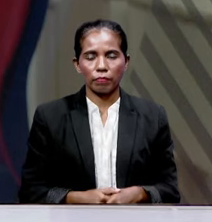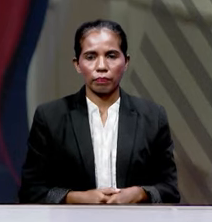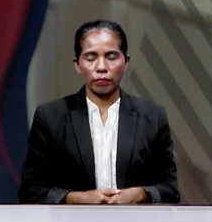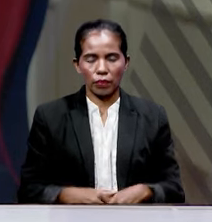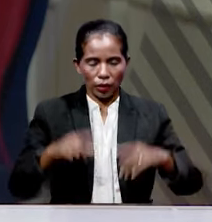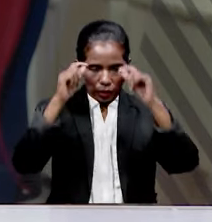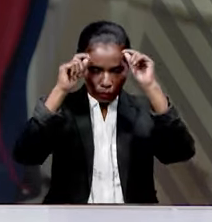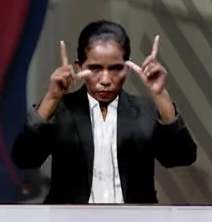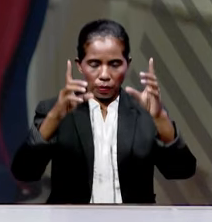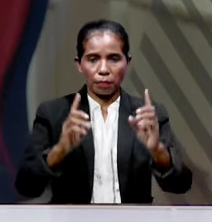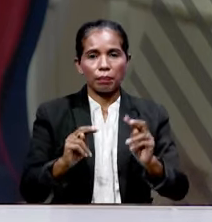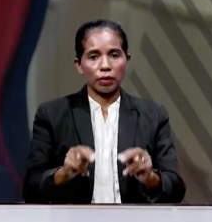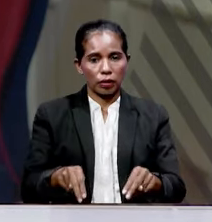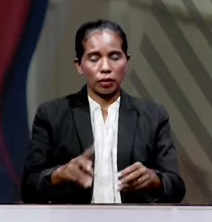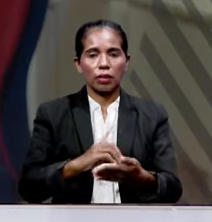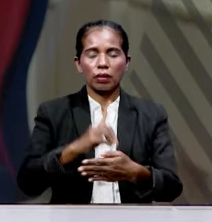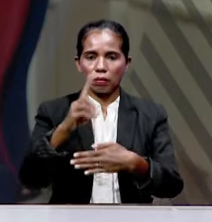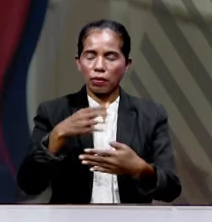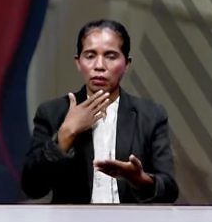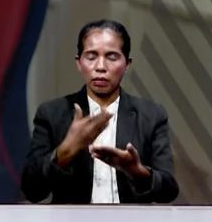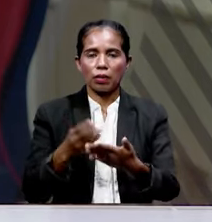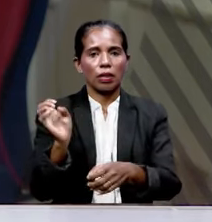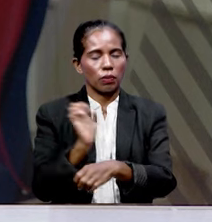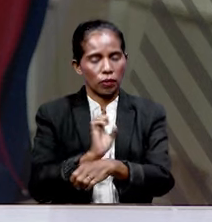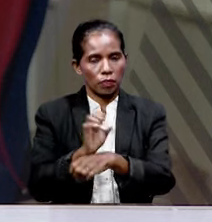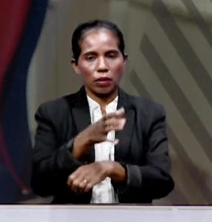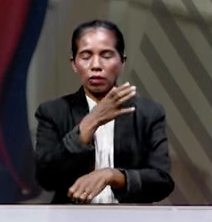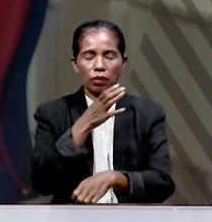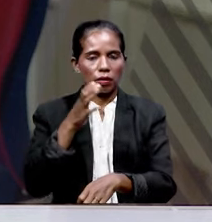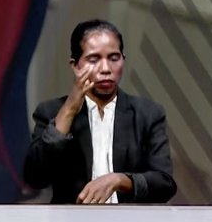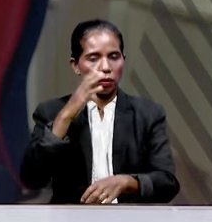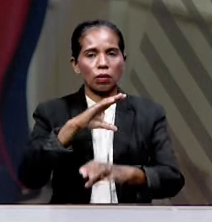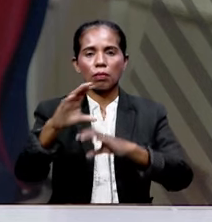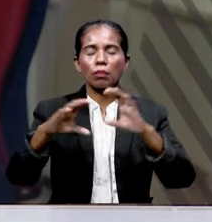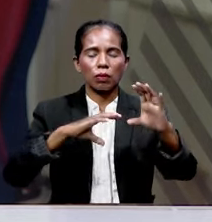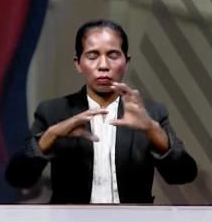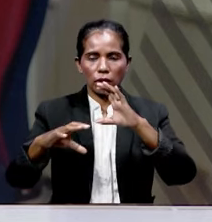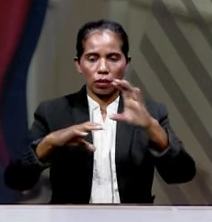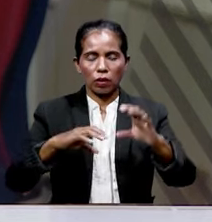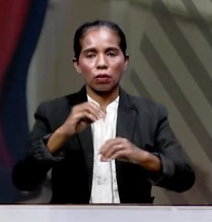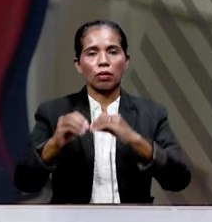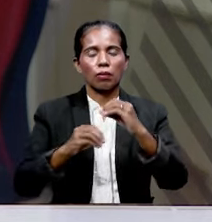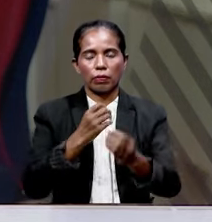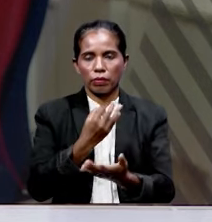Timor-Leste precisa desenvolver de aclutante setor economia, agricultura, telecomunicação no sistema financeiro.